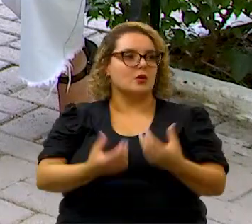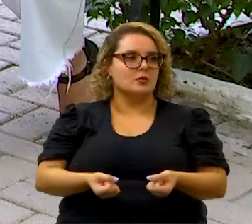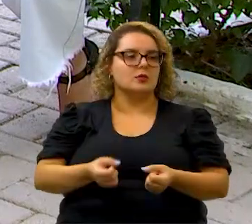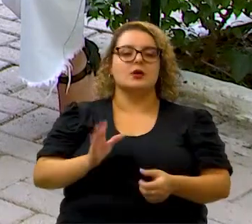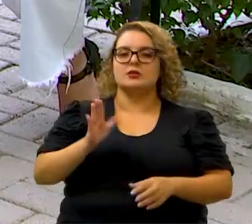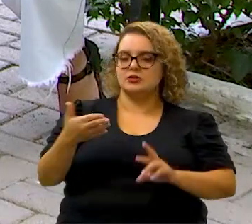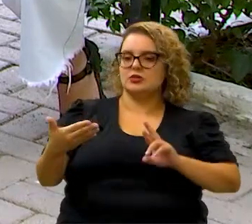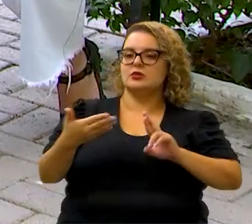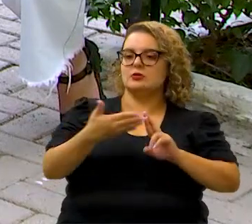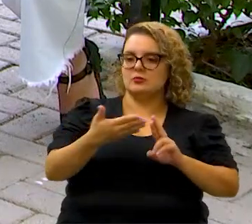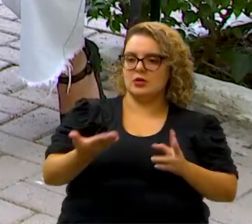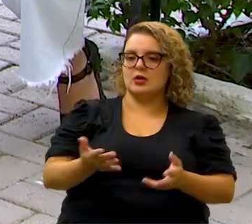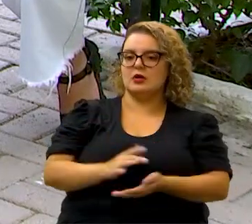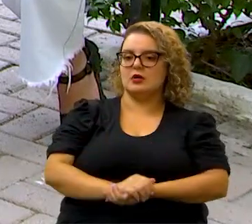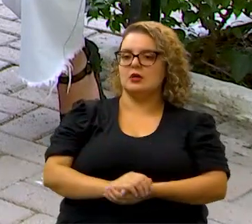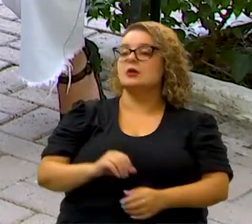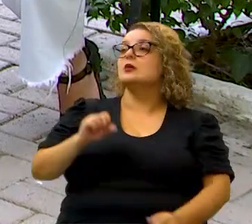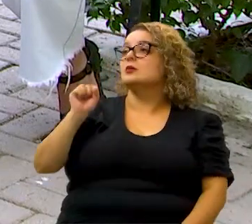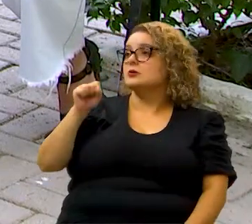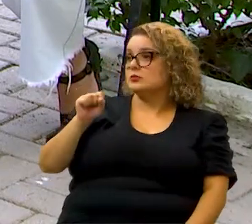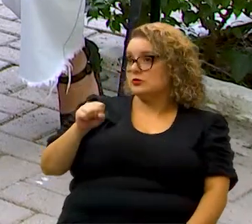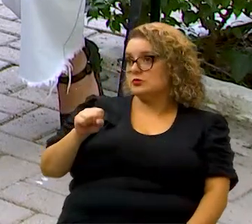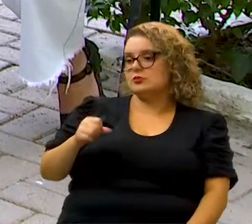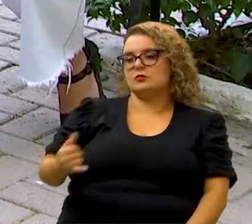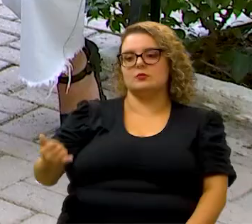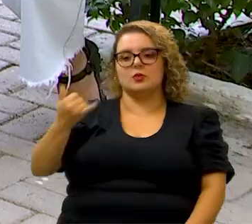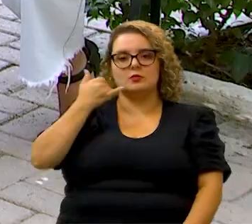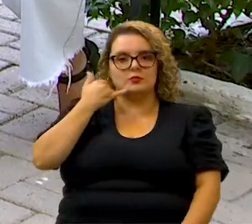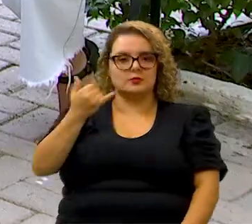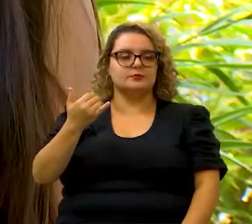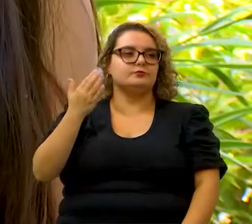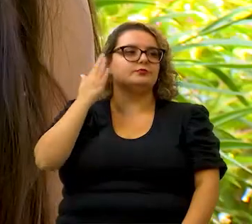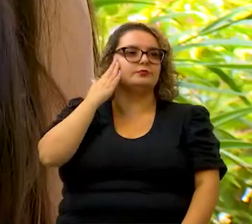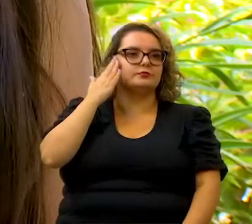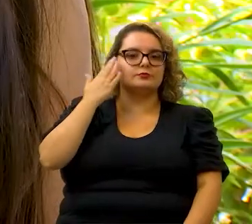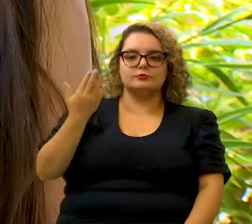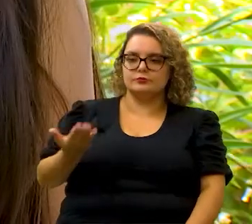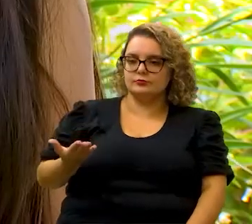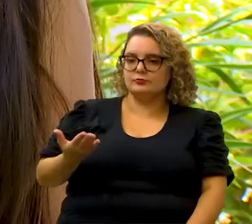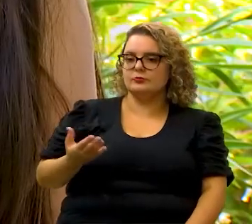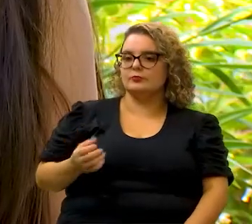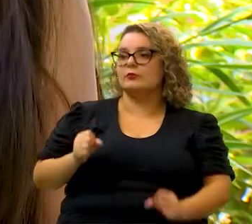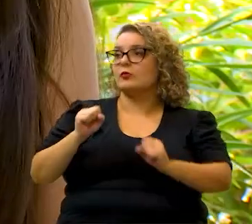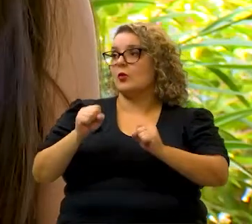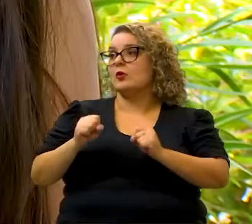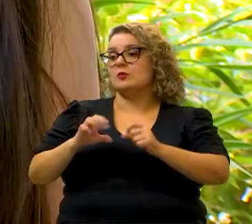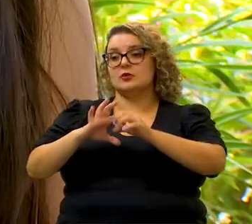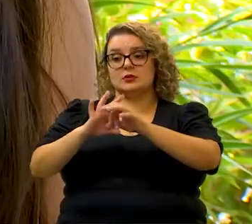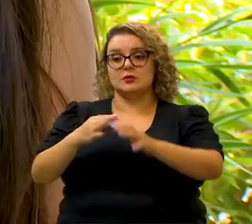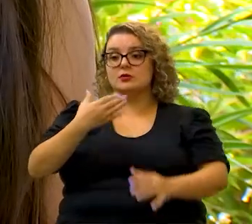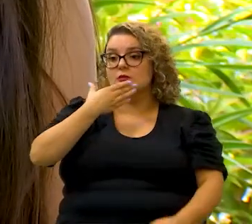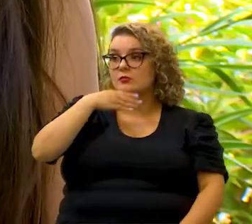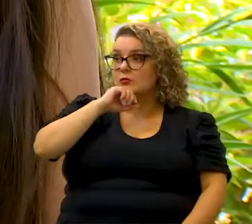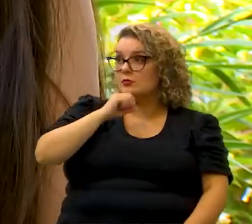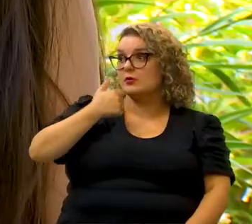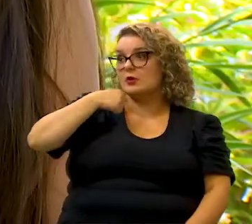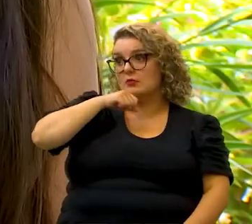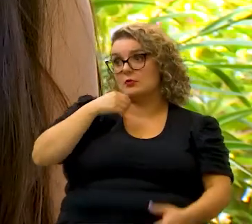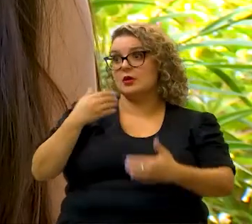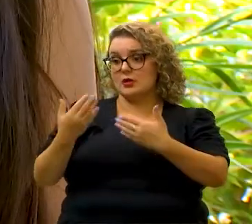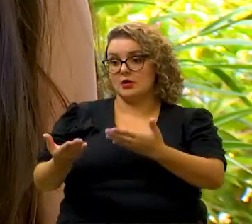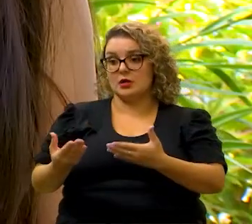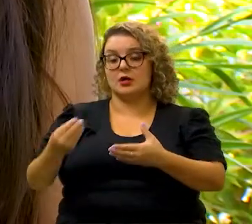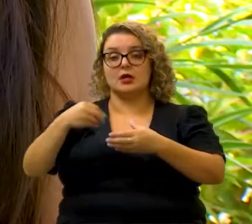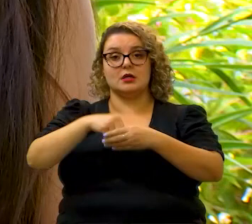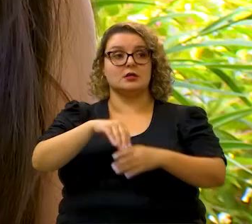como é que a comunidade recebe? Já é uma referência, assim? Sim, muitos ligam aqui, né, para saber, posso acolher meu pai aí ou minha